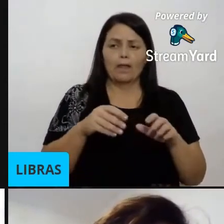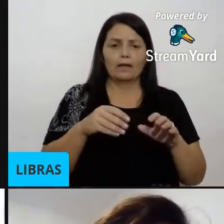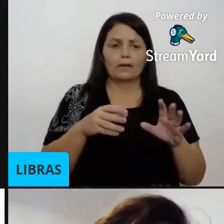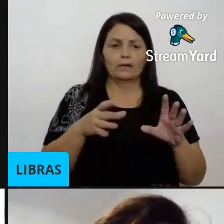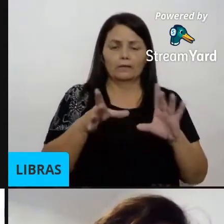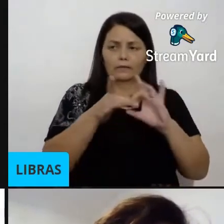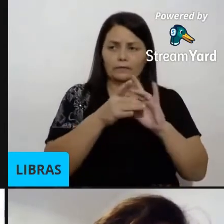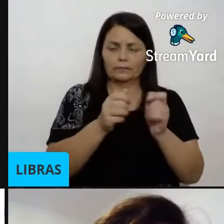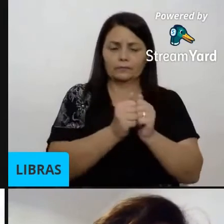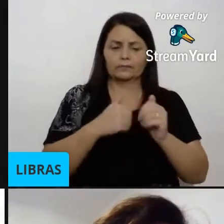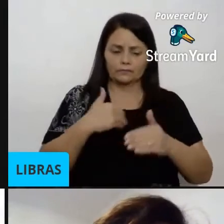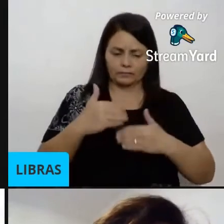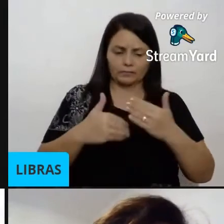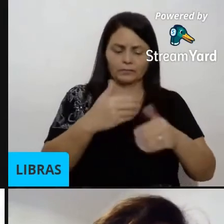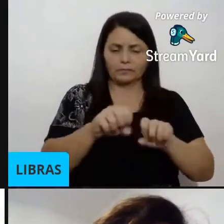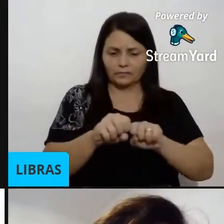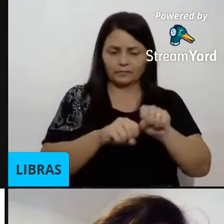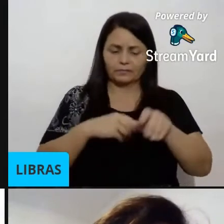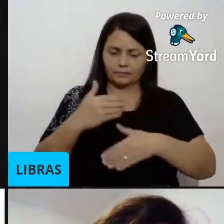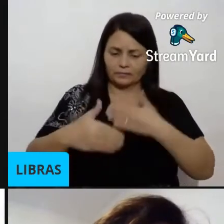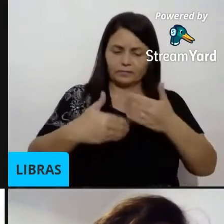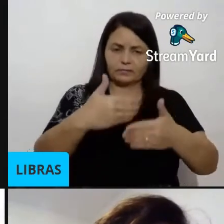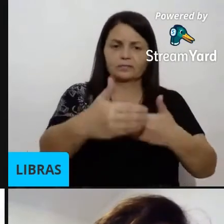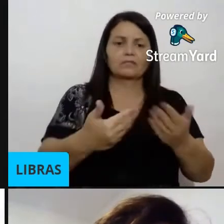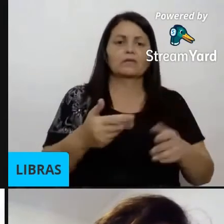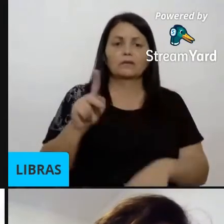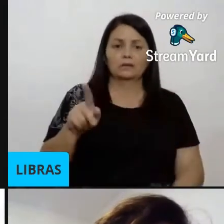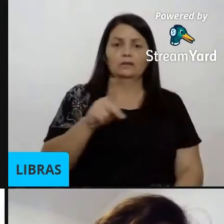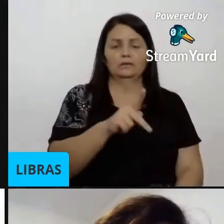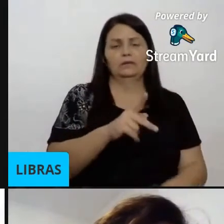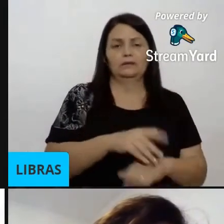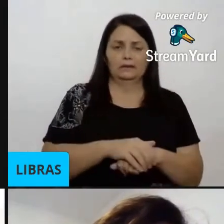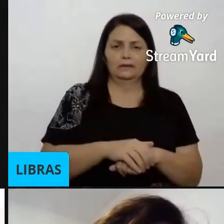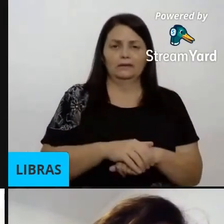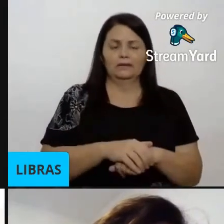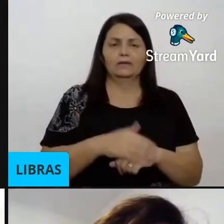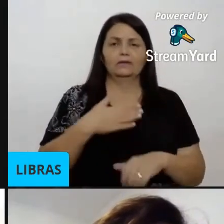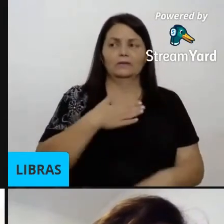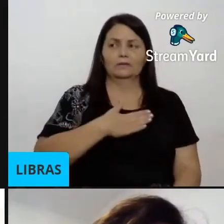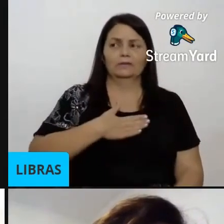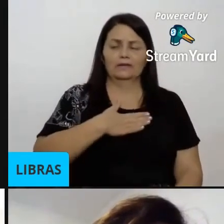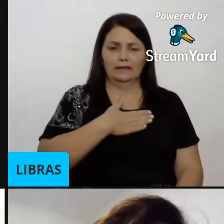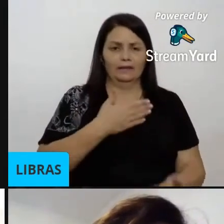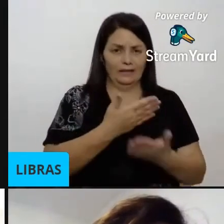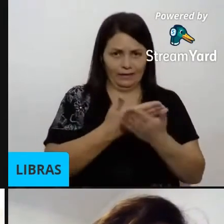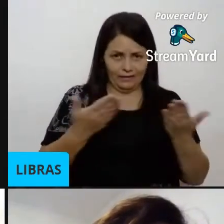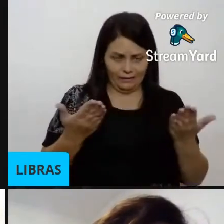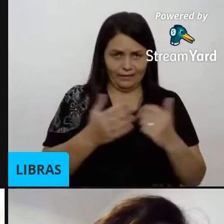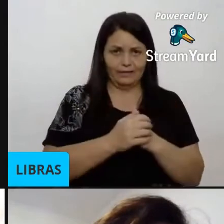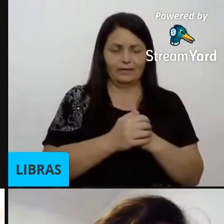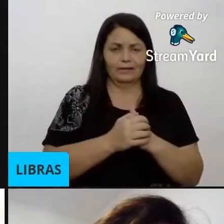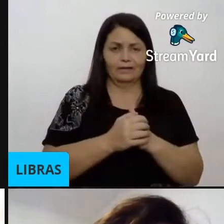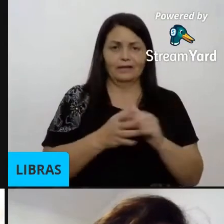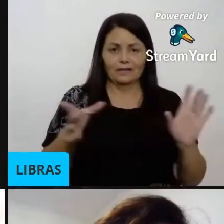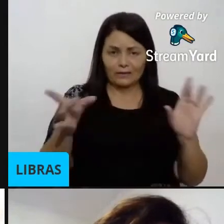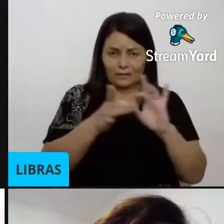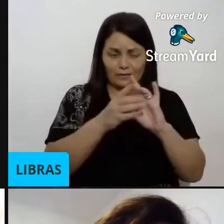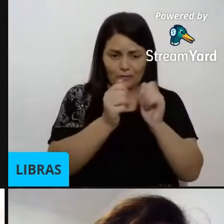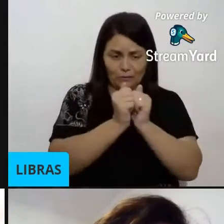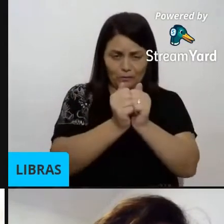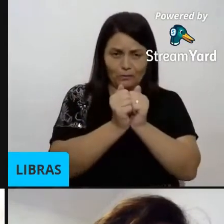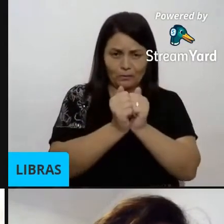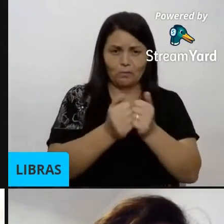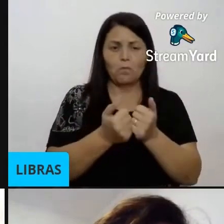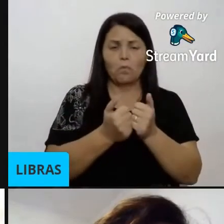complementação de jornada e formação continuada dos profissionais. Eu gostaria muito de tê-lo conosco